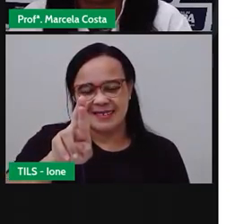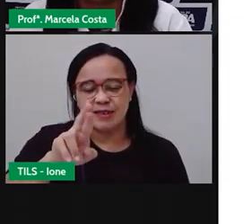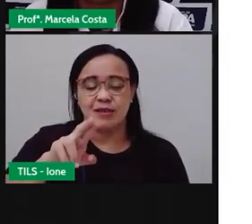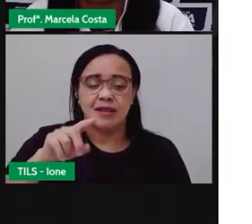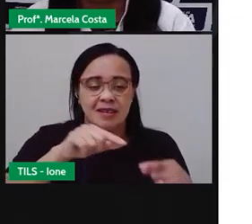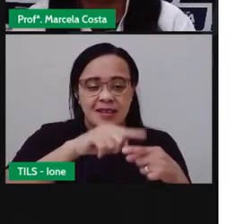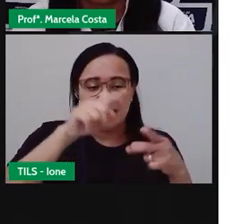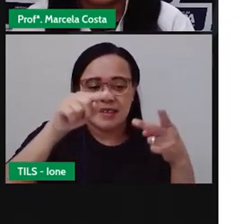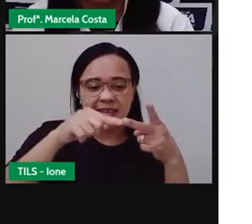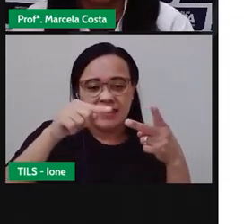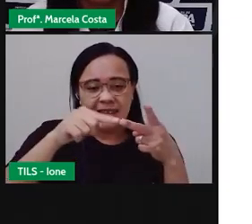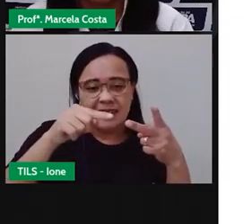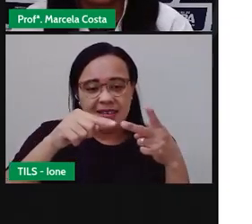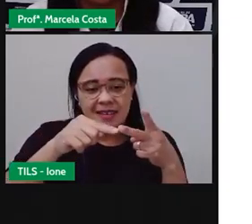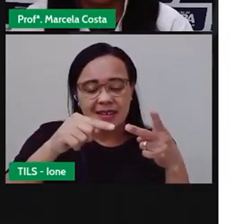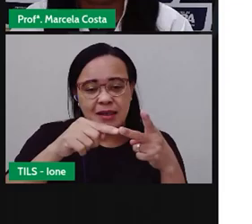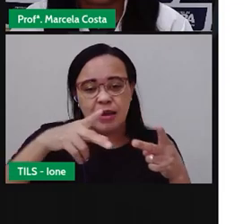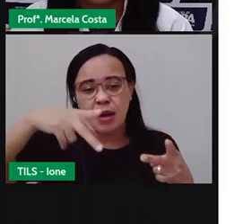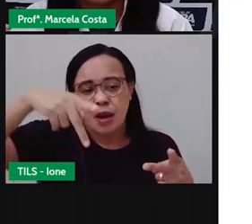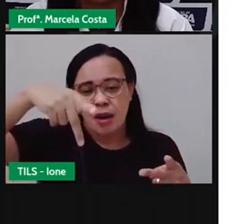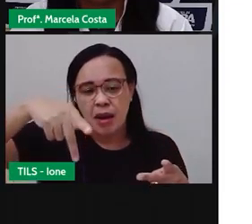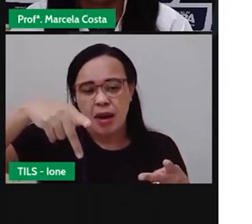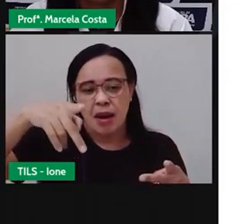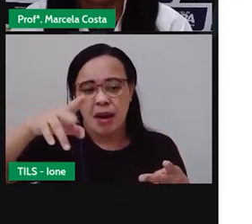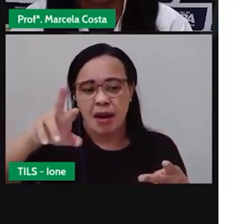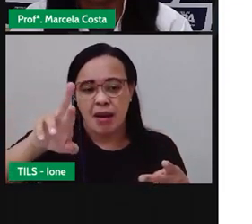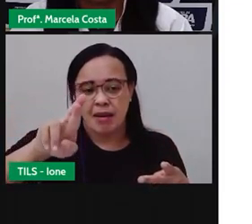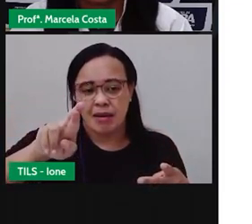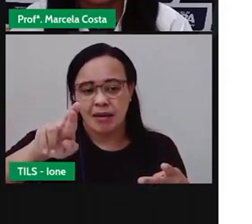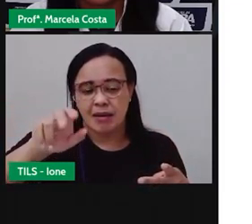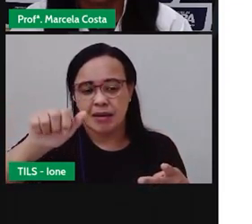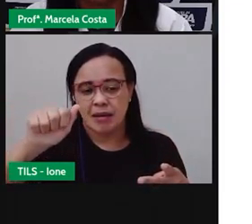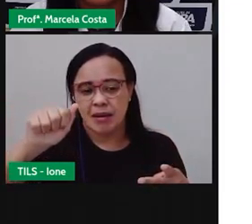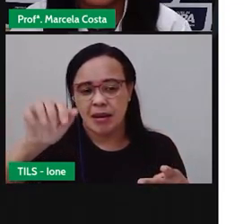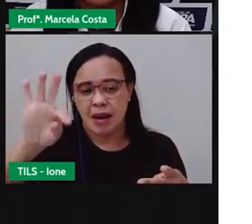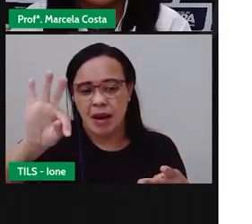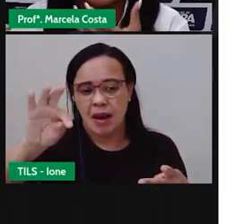Depois a gente vai ter aqui um prato, né? Ó, prato,